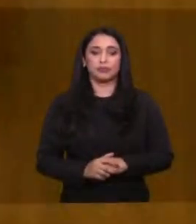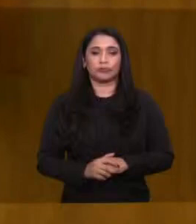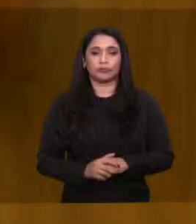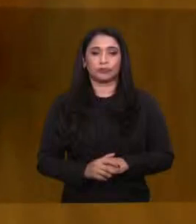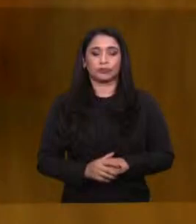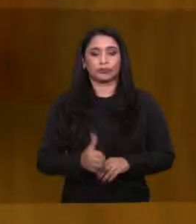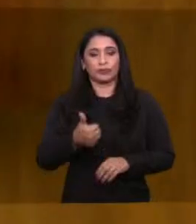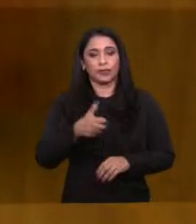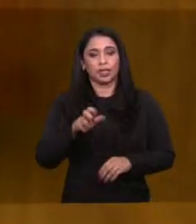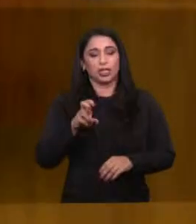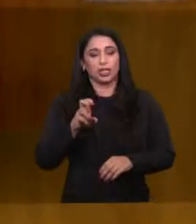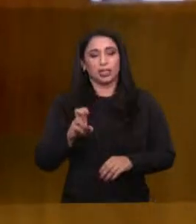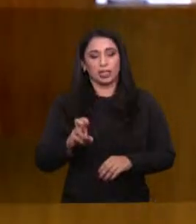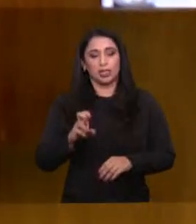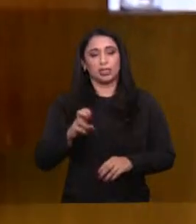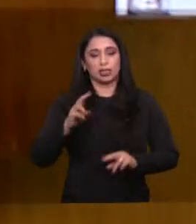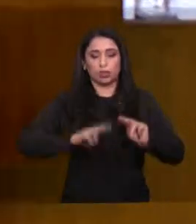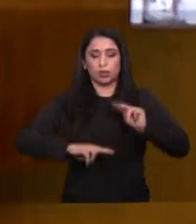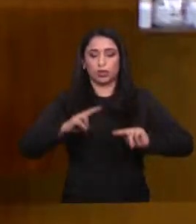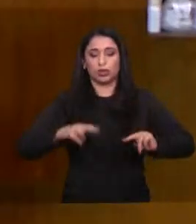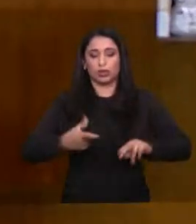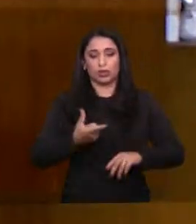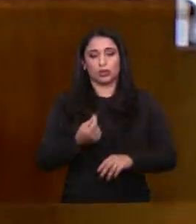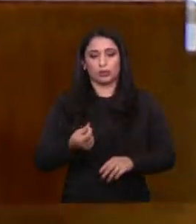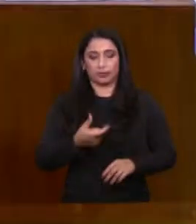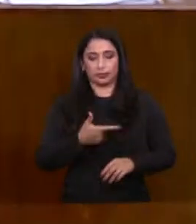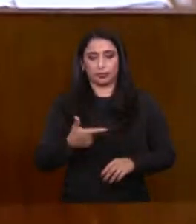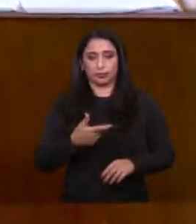Neste 15 de junho de 2023,